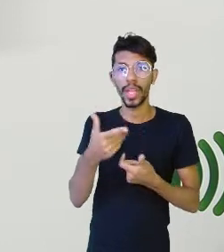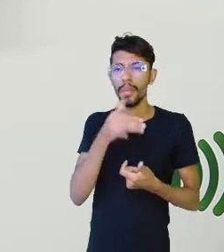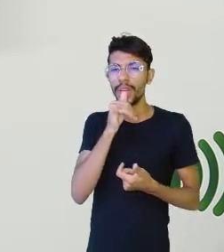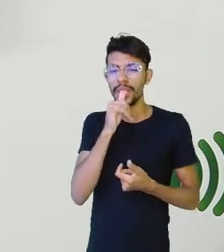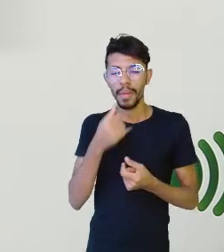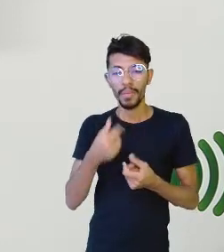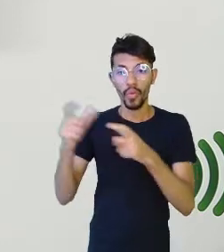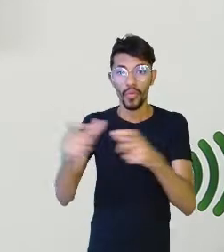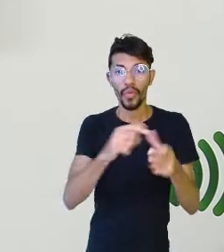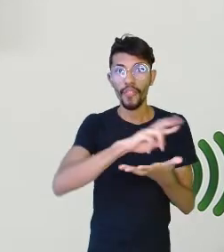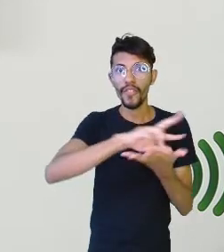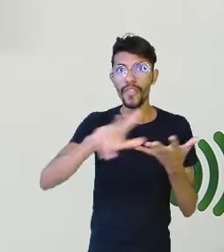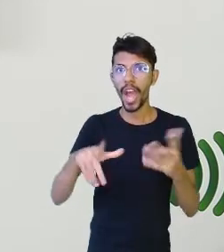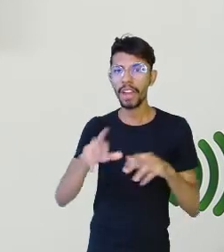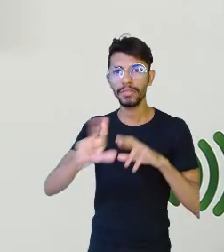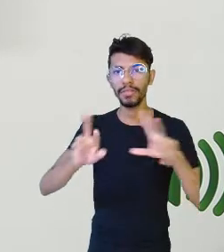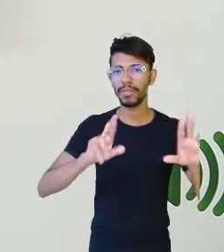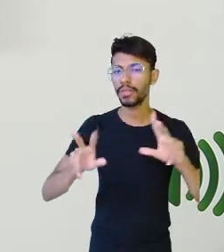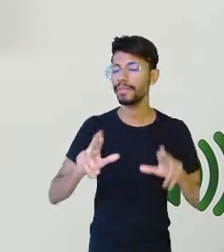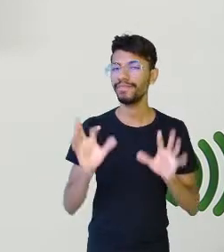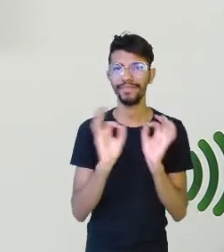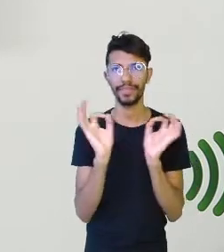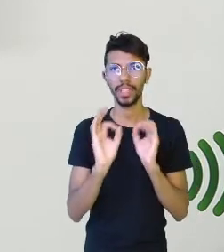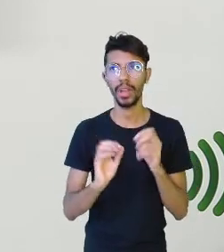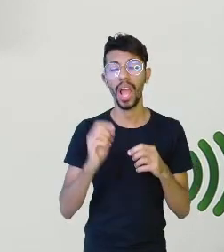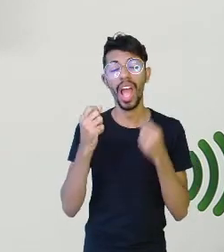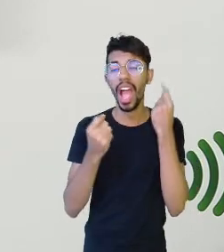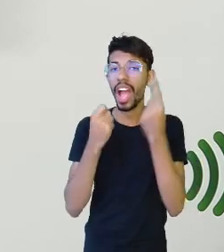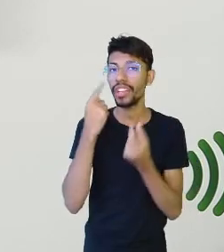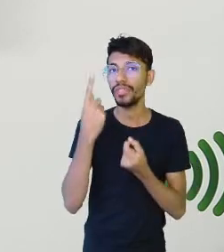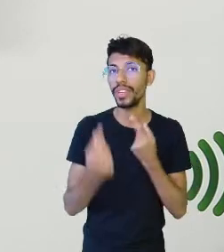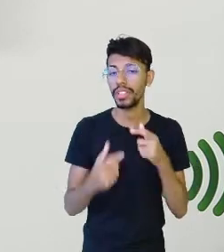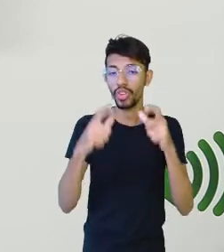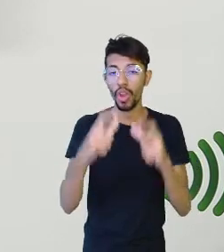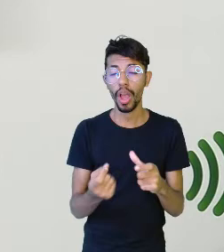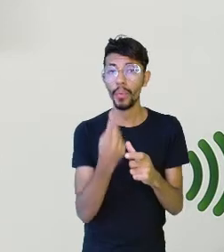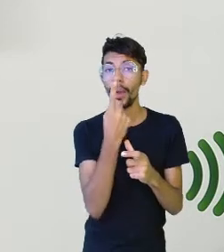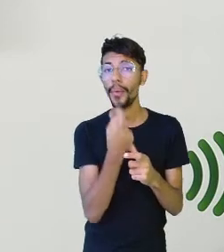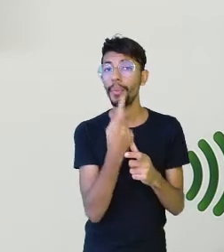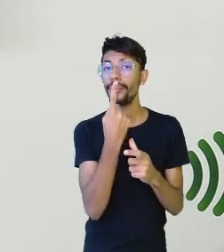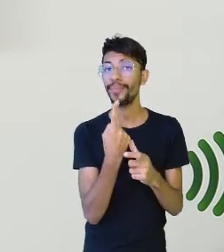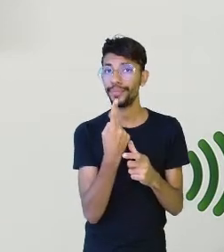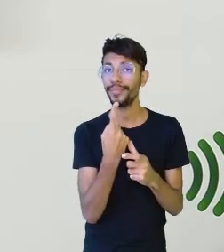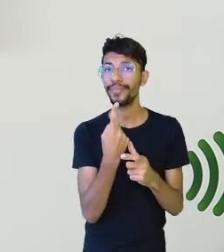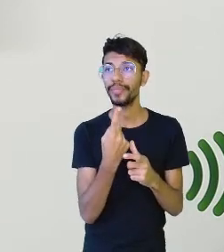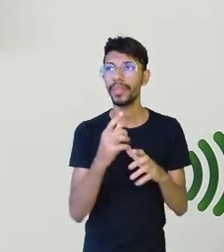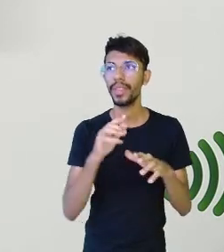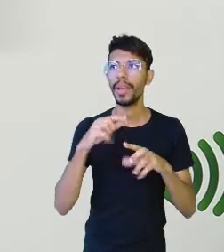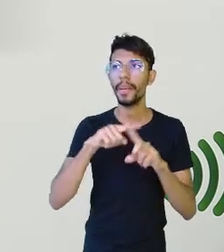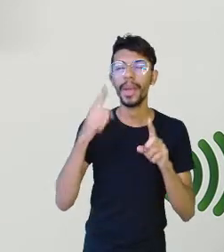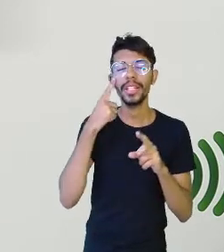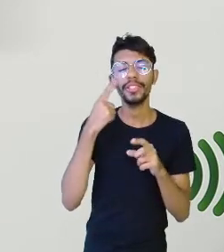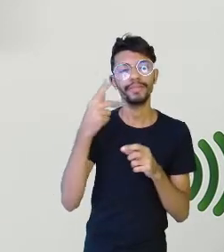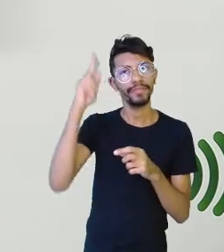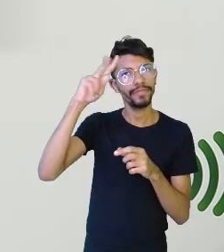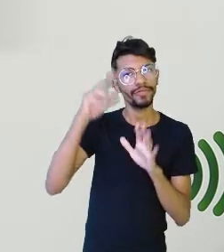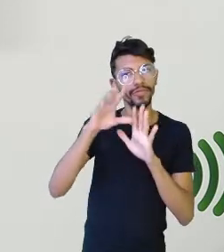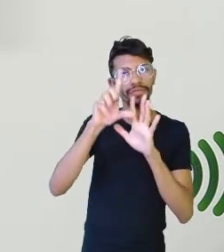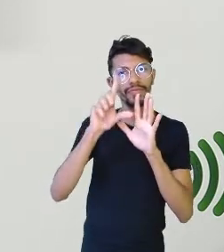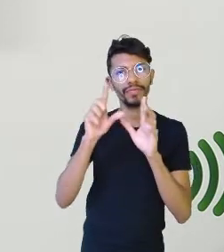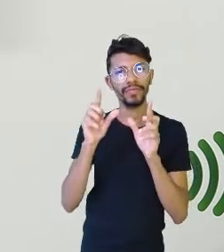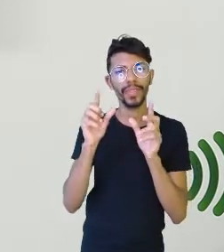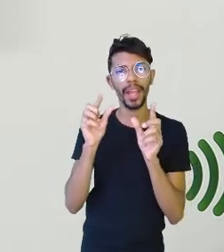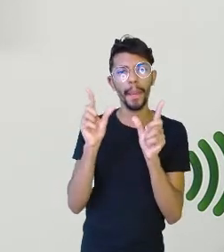a história se passa. Às vezes, até mesmo num único local, tá certo? Pois como a história é breve, não é